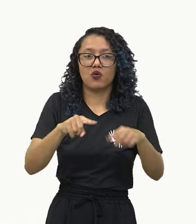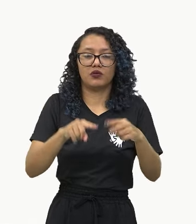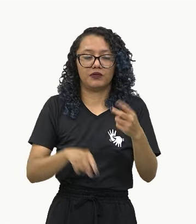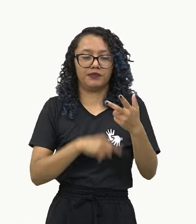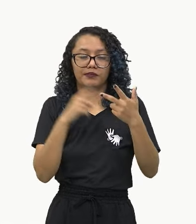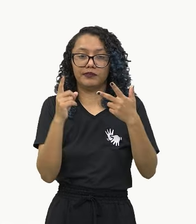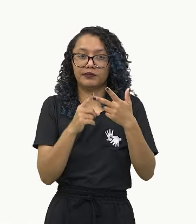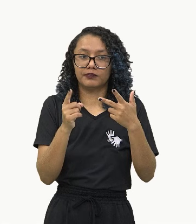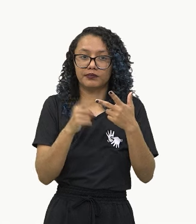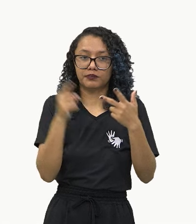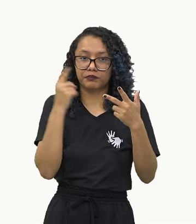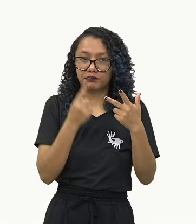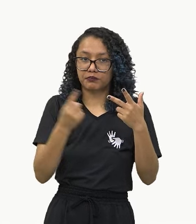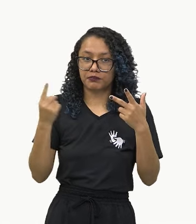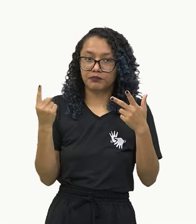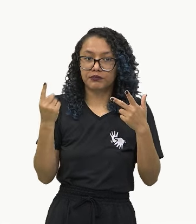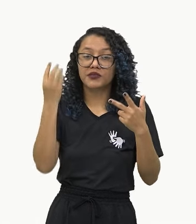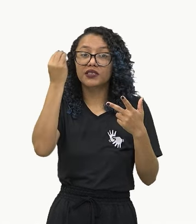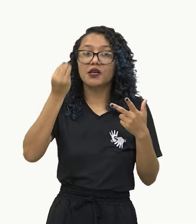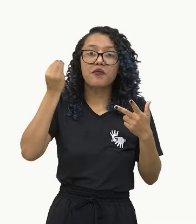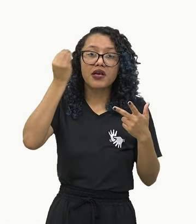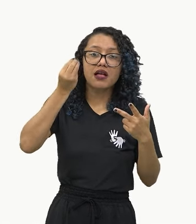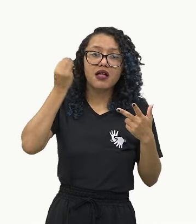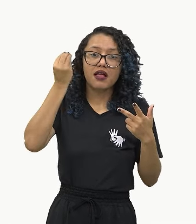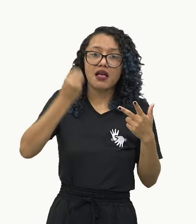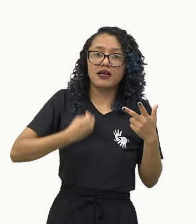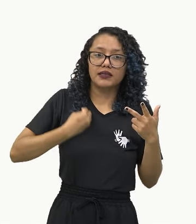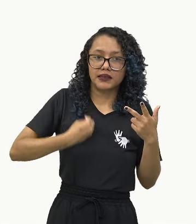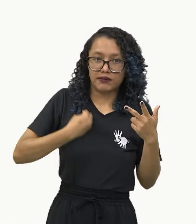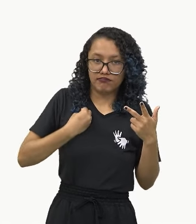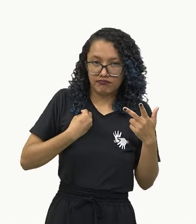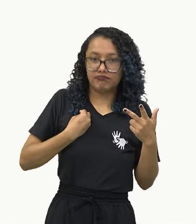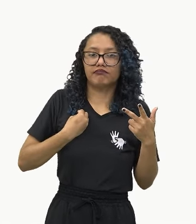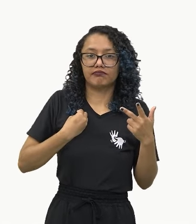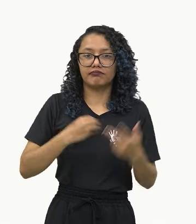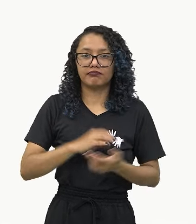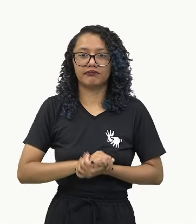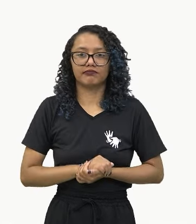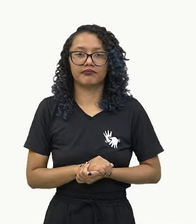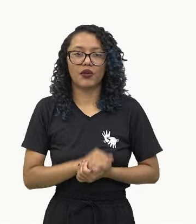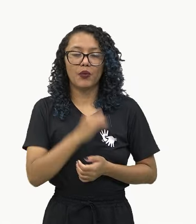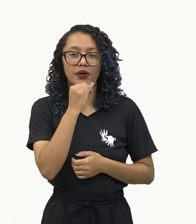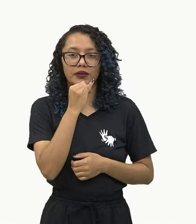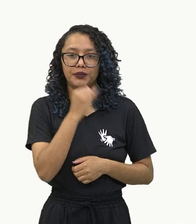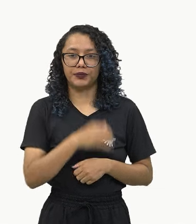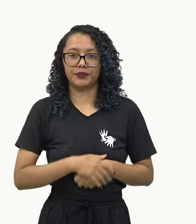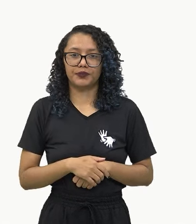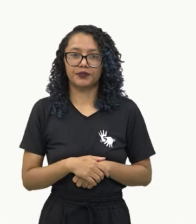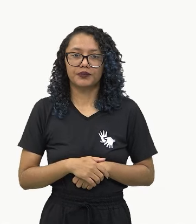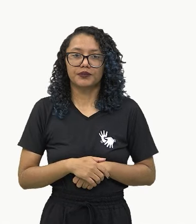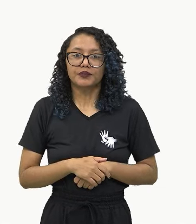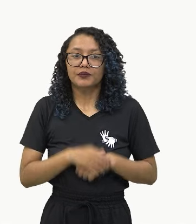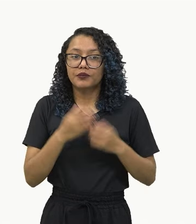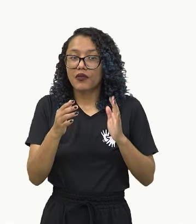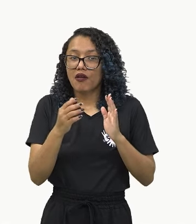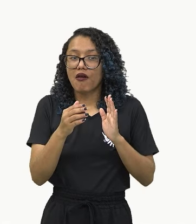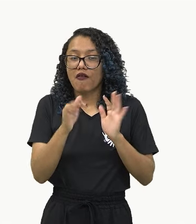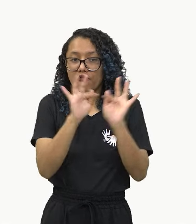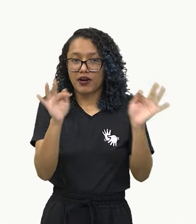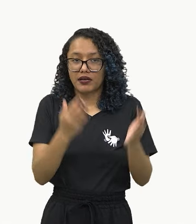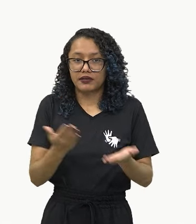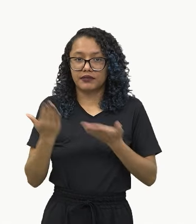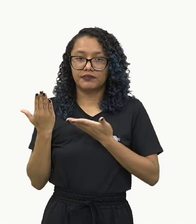terceiro uso, fala sobre experiências vividas. Por exemplo, ¿has viajado alguma